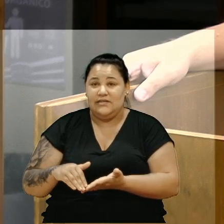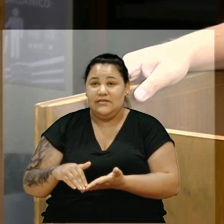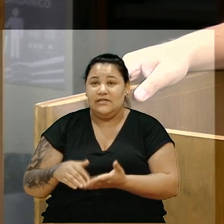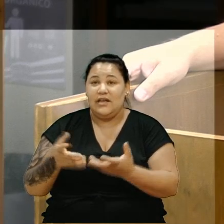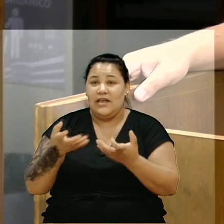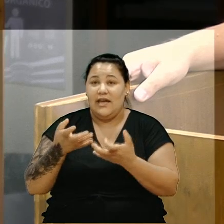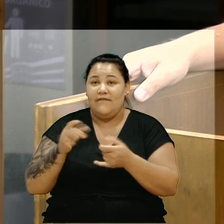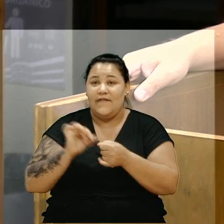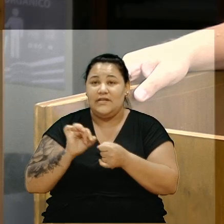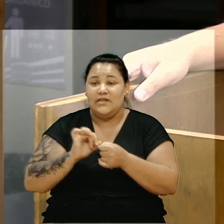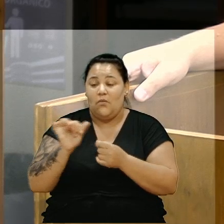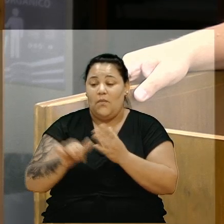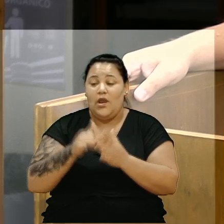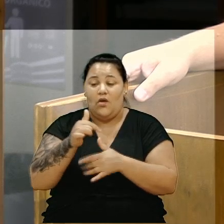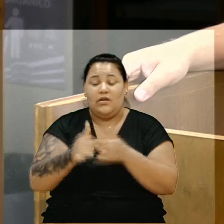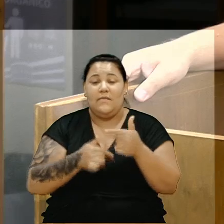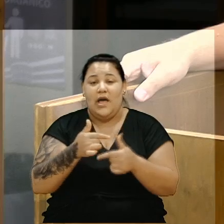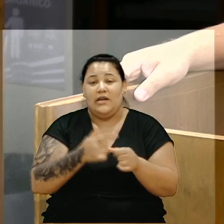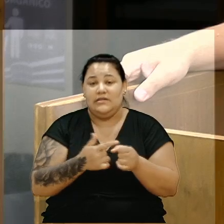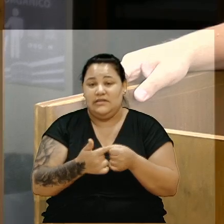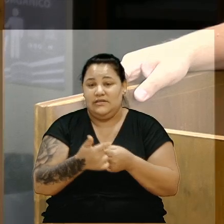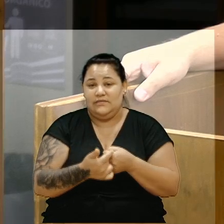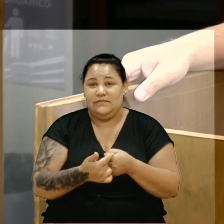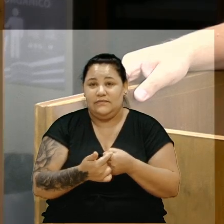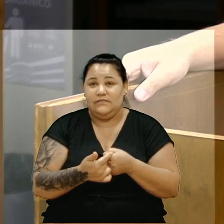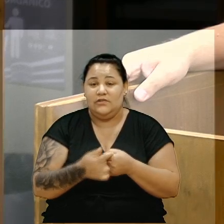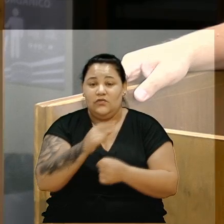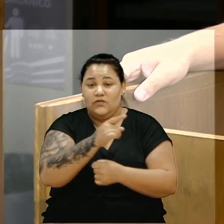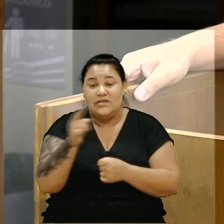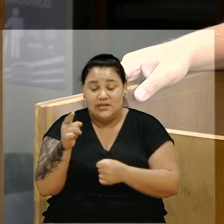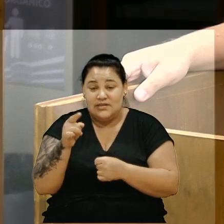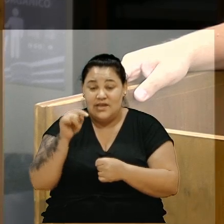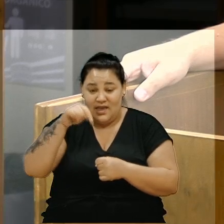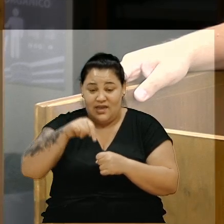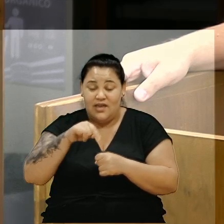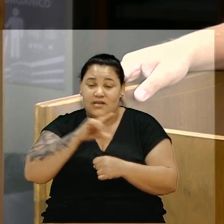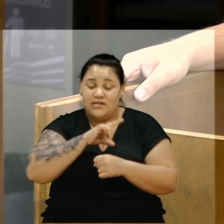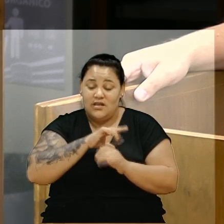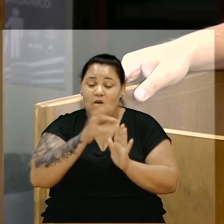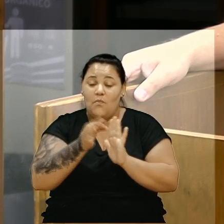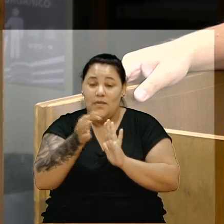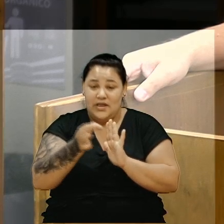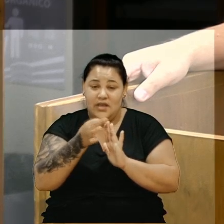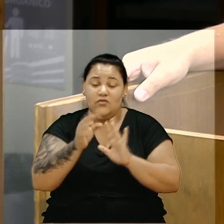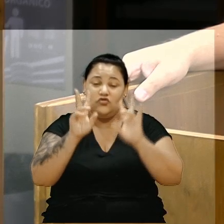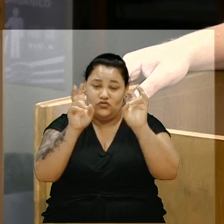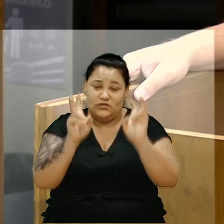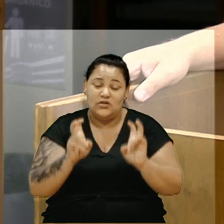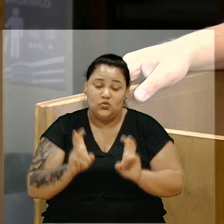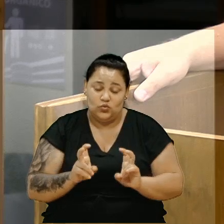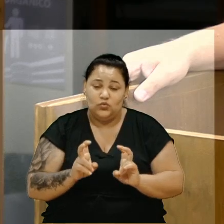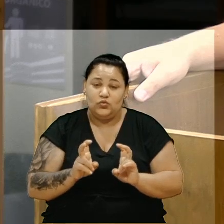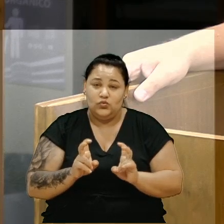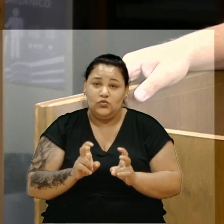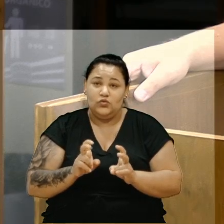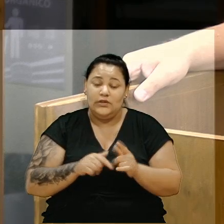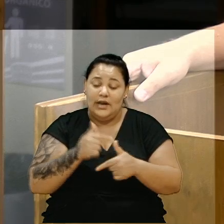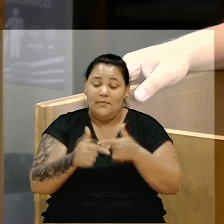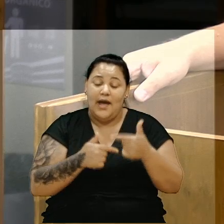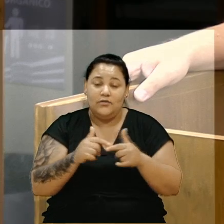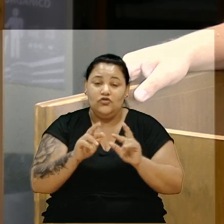pela cidade. Vocês aqui nas suas diferentes pautas, suas diferentes